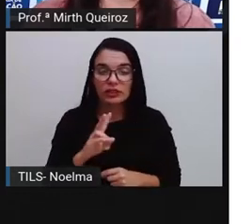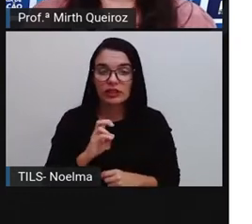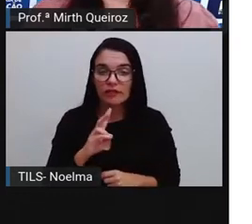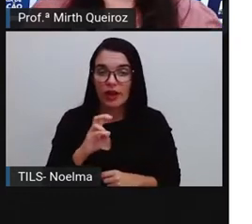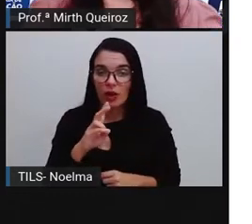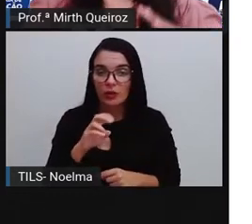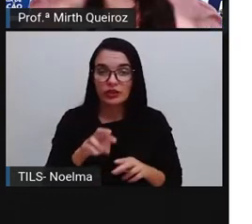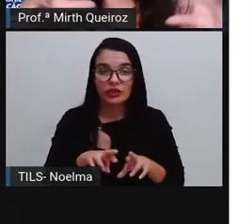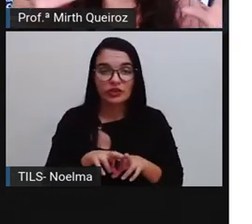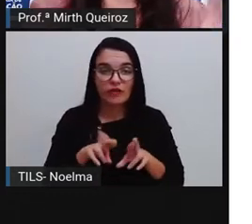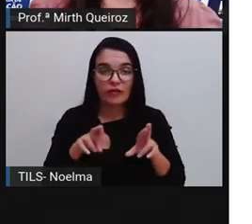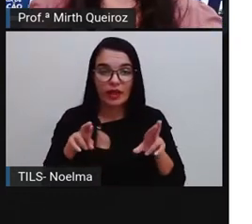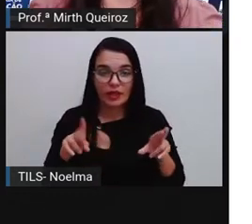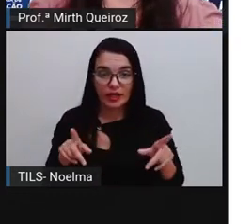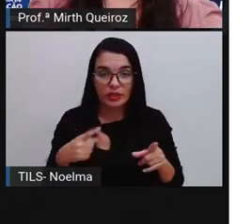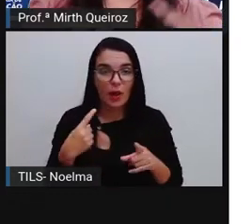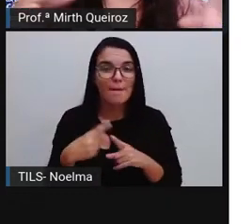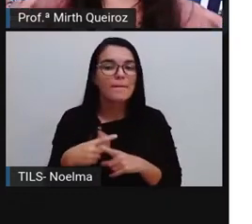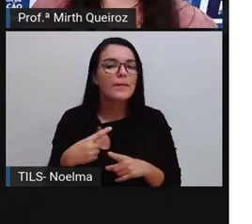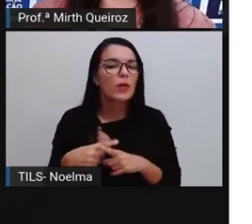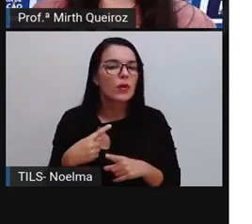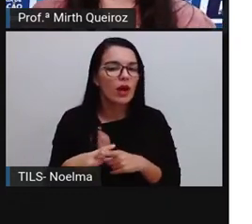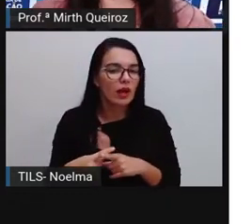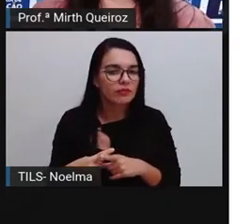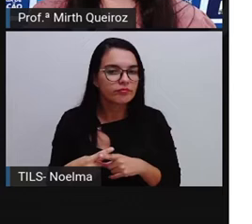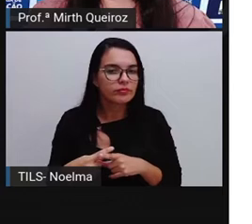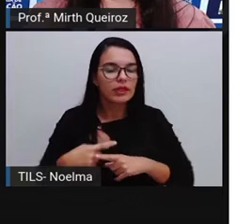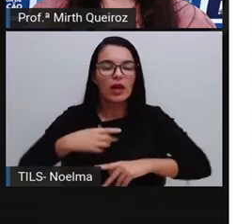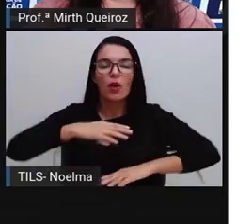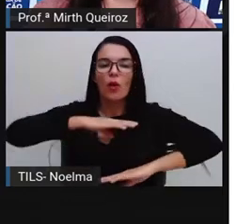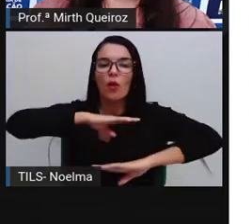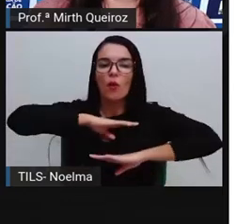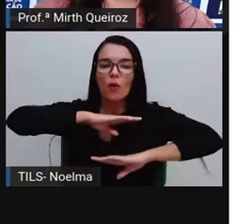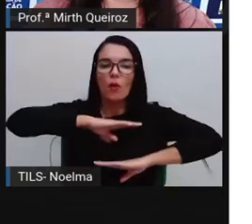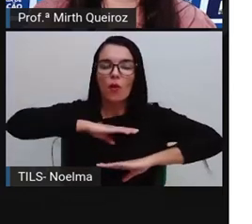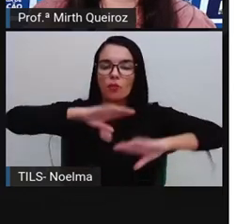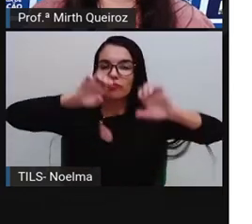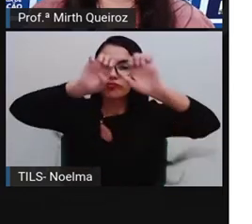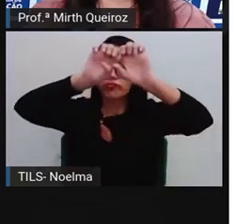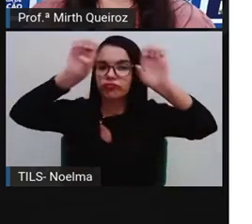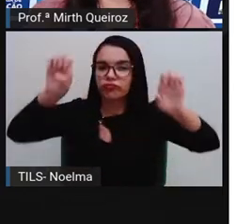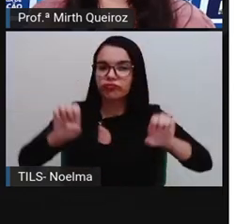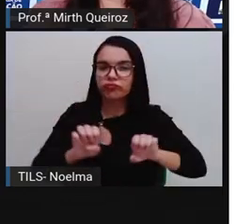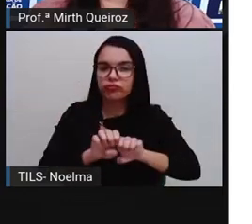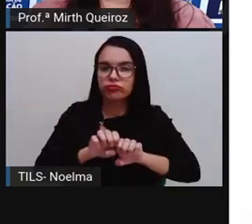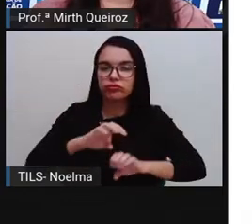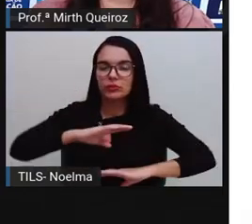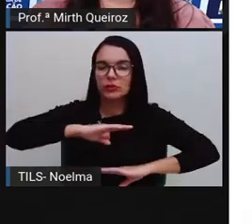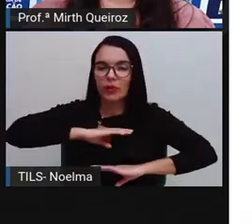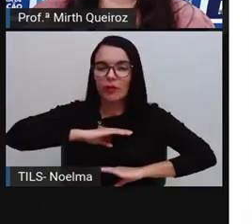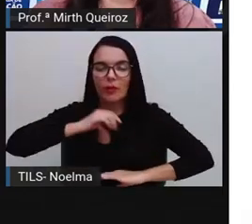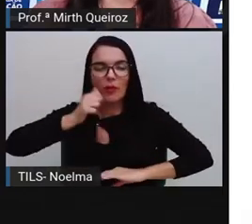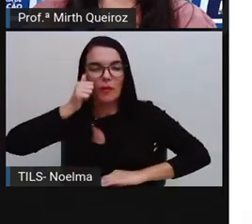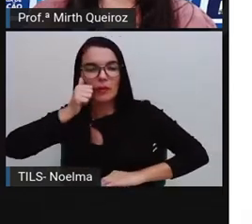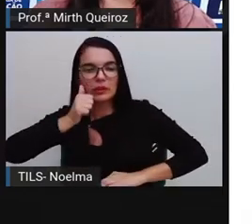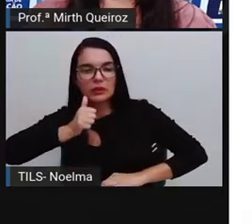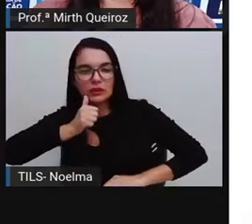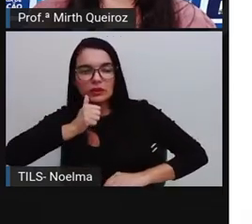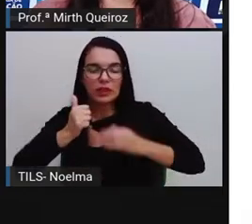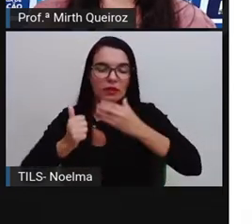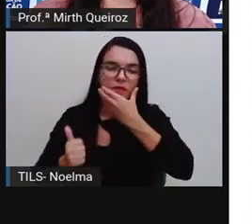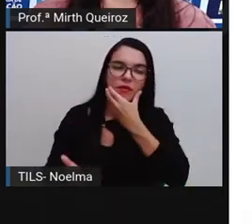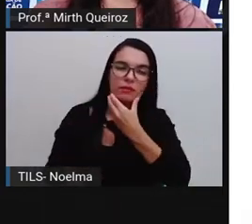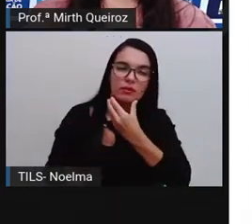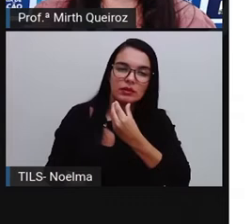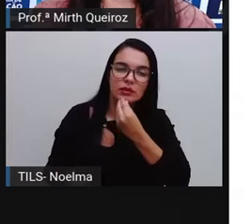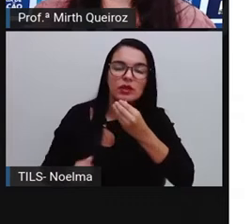aí, como se estrutura o corpo masculino e feminino, são diferentes, né? São distintos